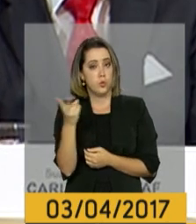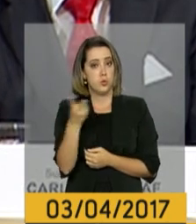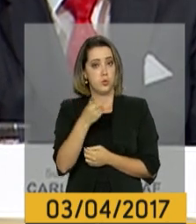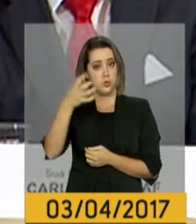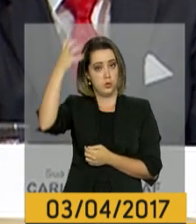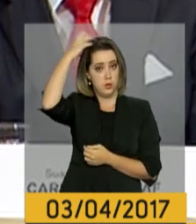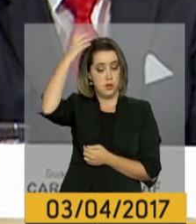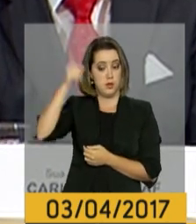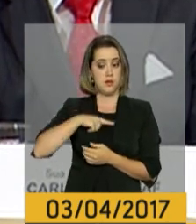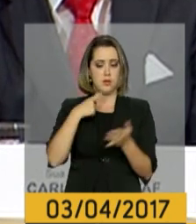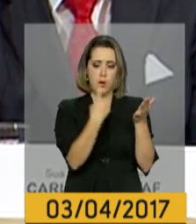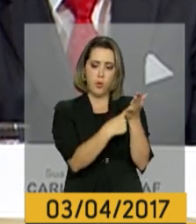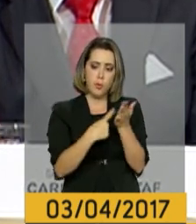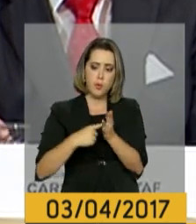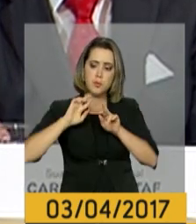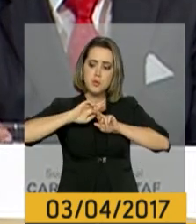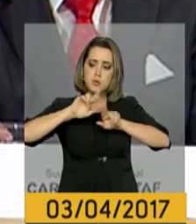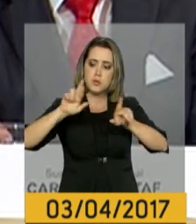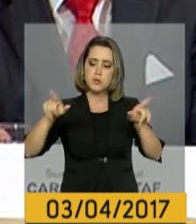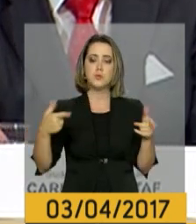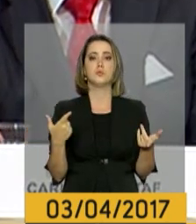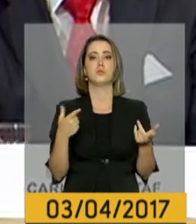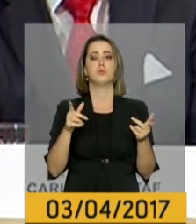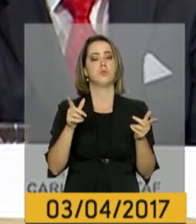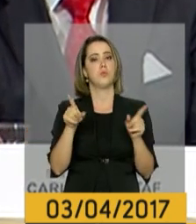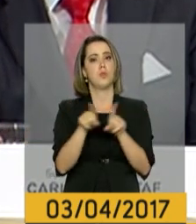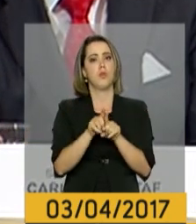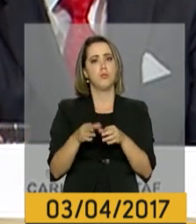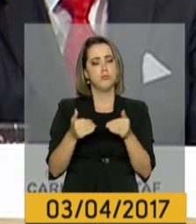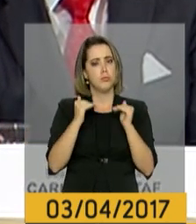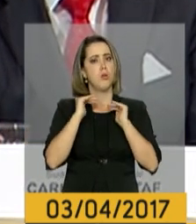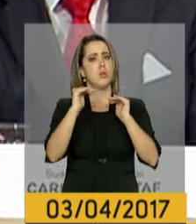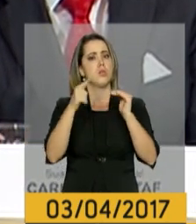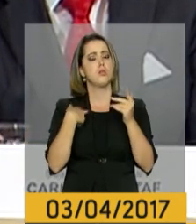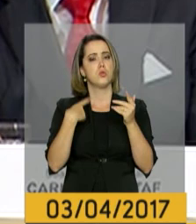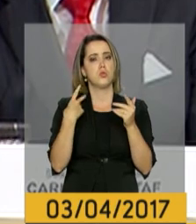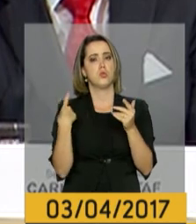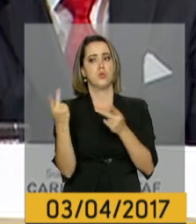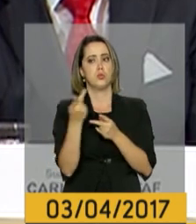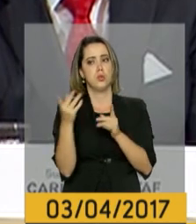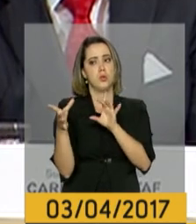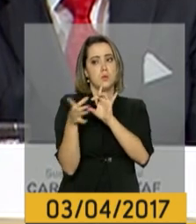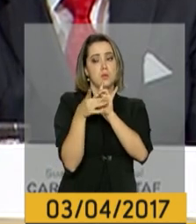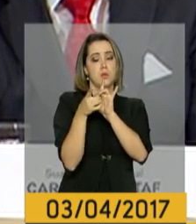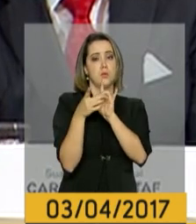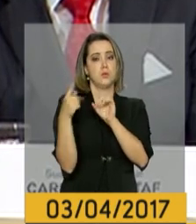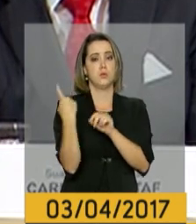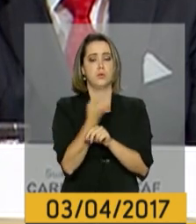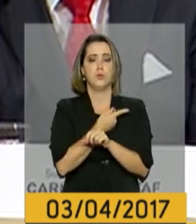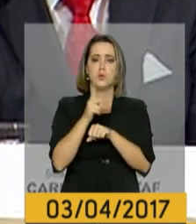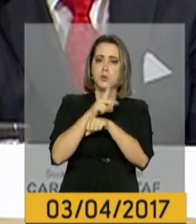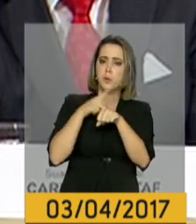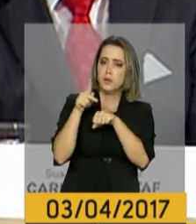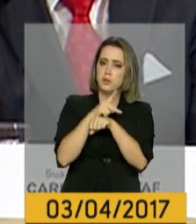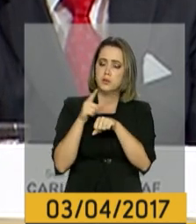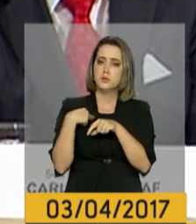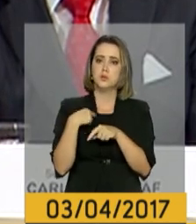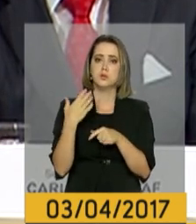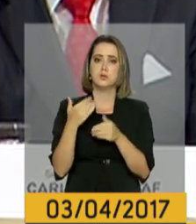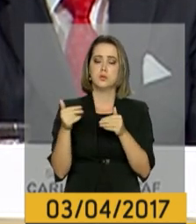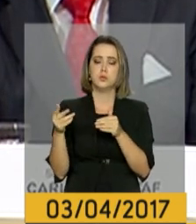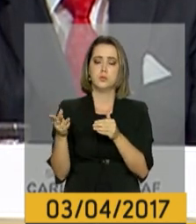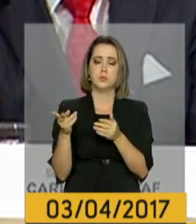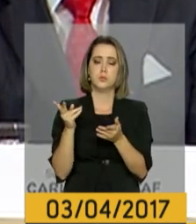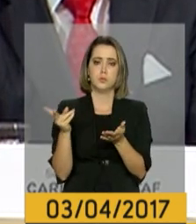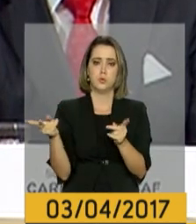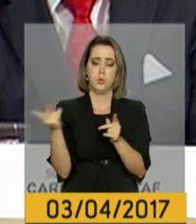agenda rica e variada, à altura da parceria estratégica que une o Brasil e a Suécia.